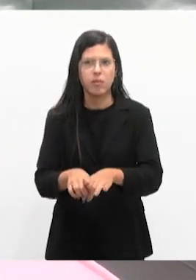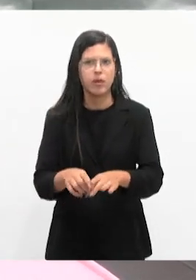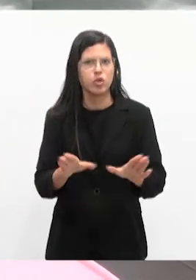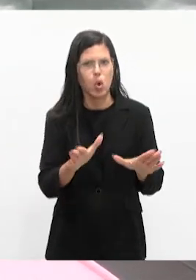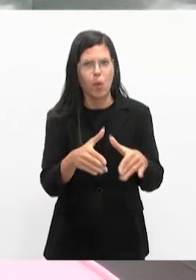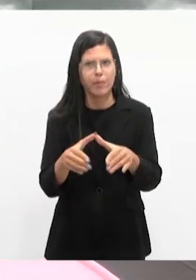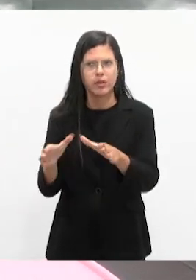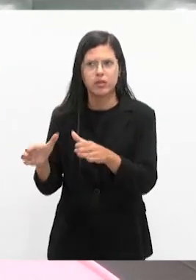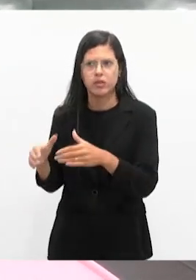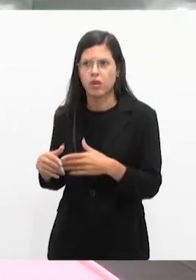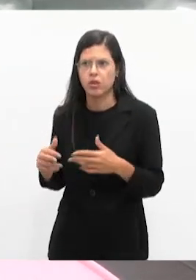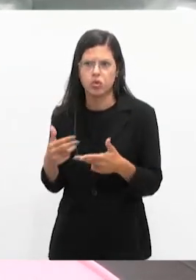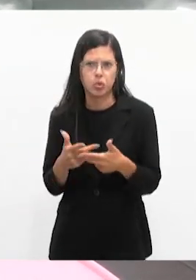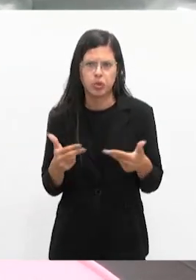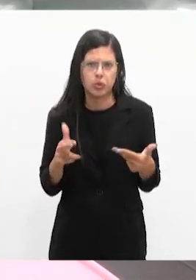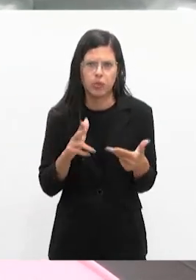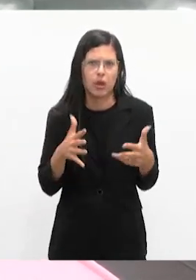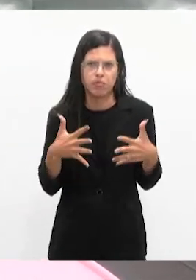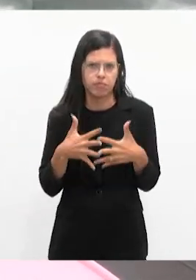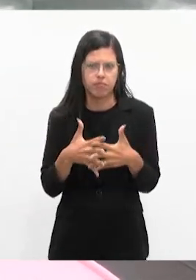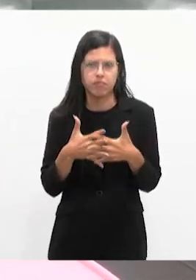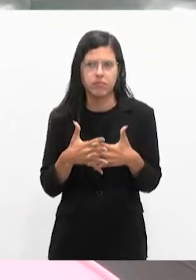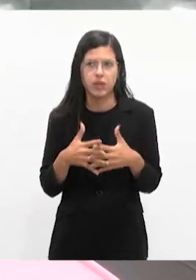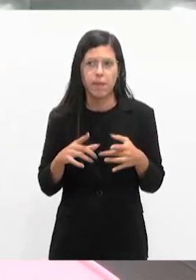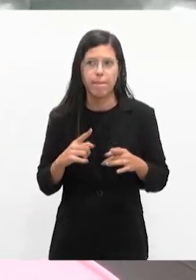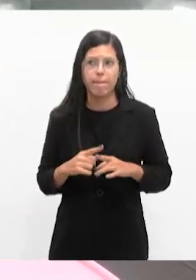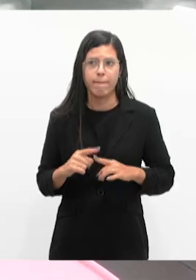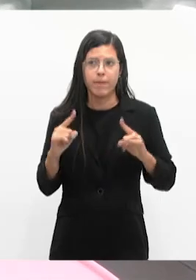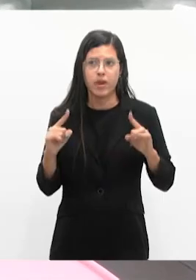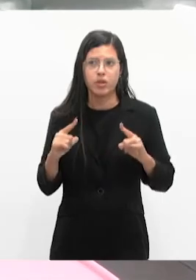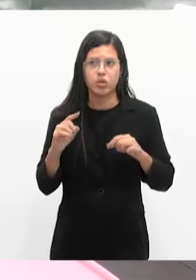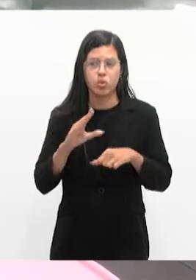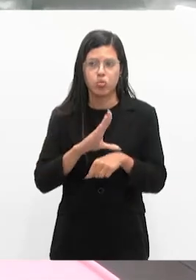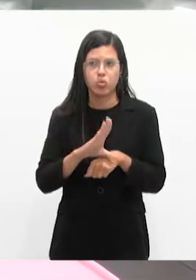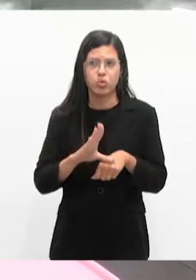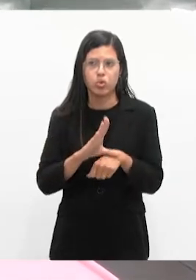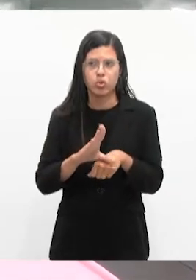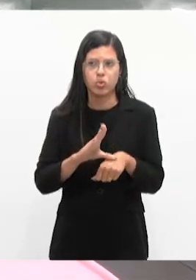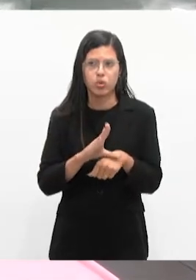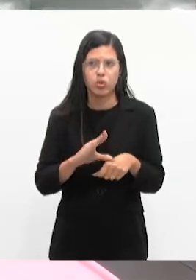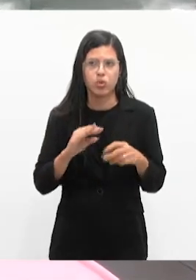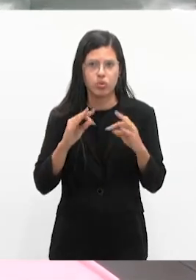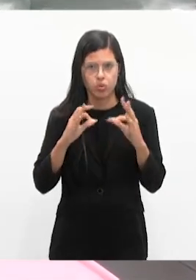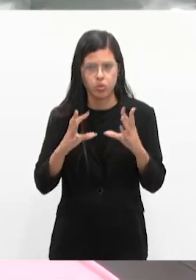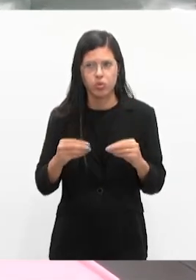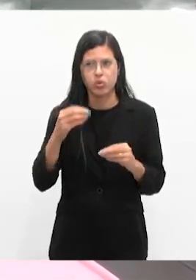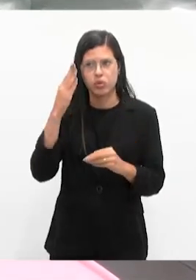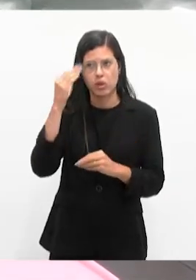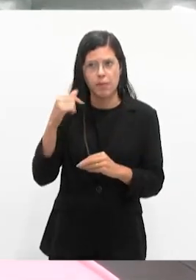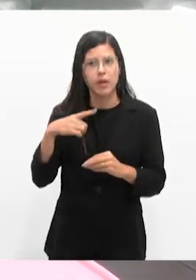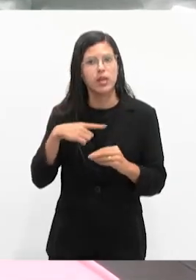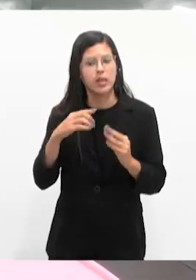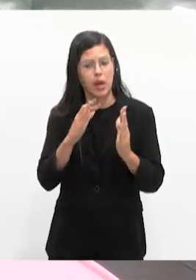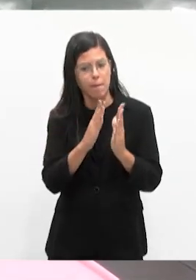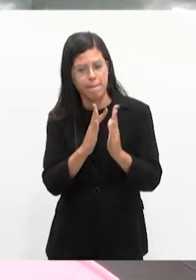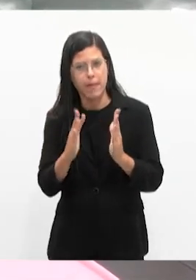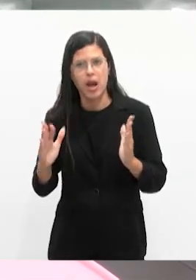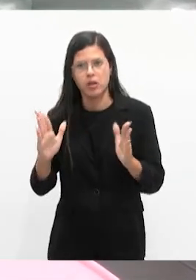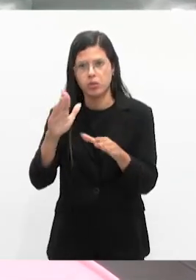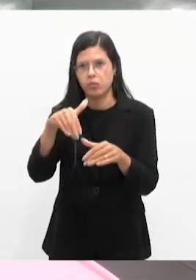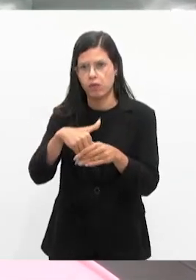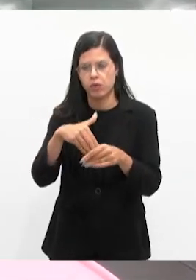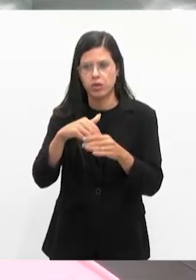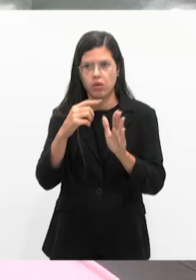não estão, digamos assim, conflitivas. Mas, do ponto de vista constitucional, todos sabem que há um prazo para votar os